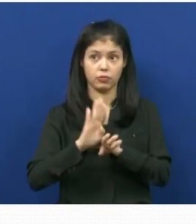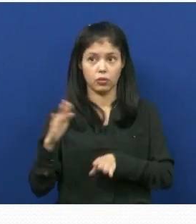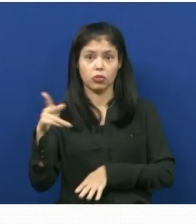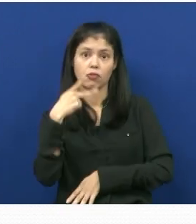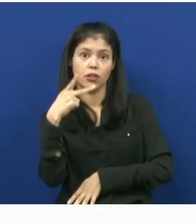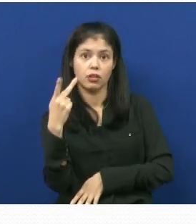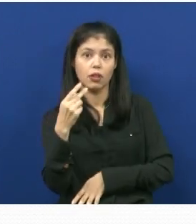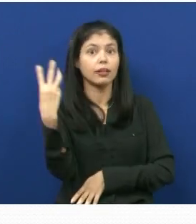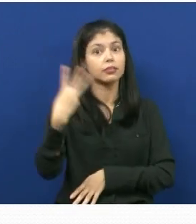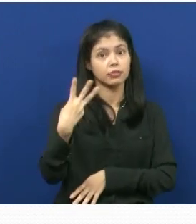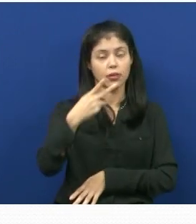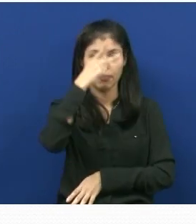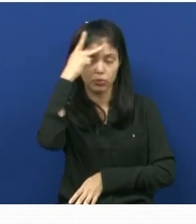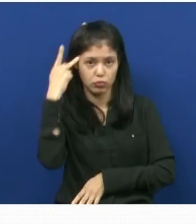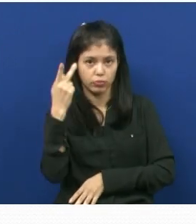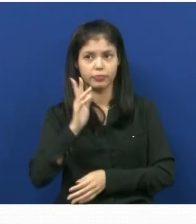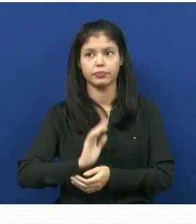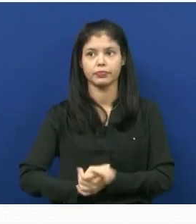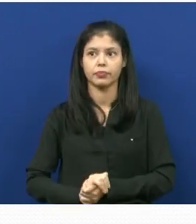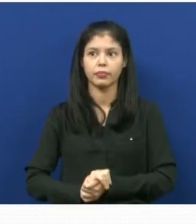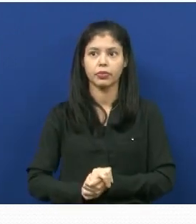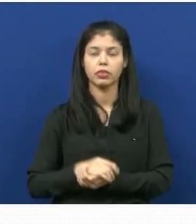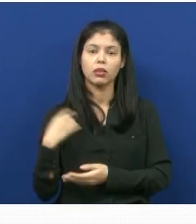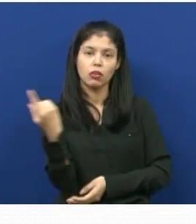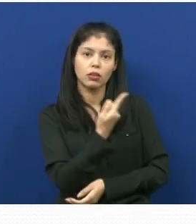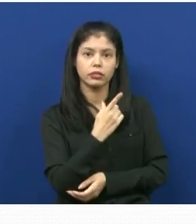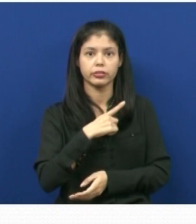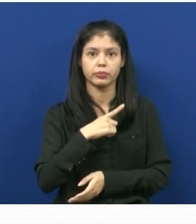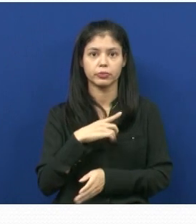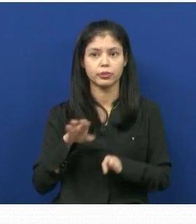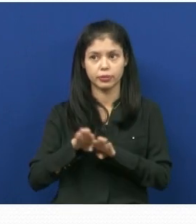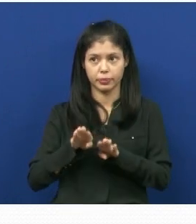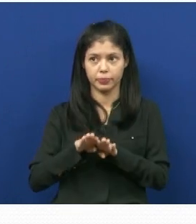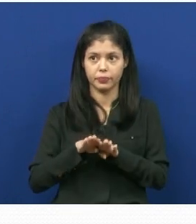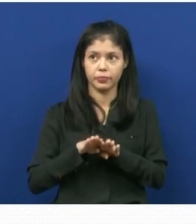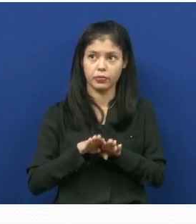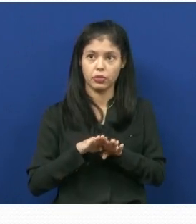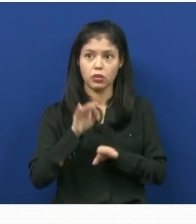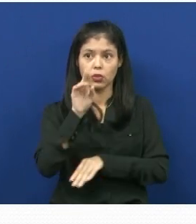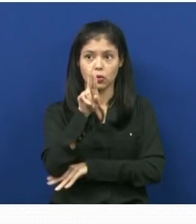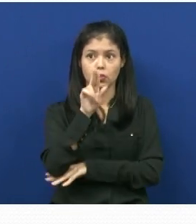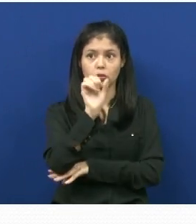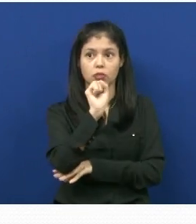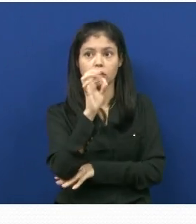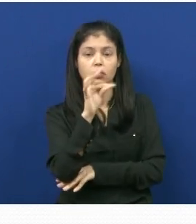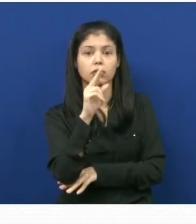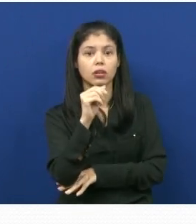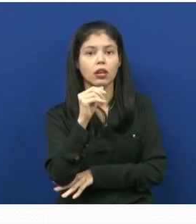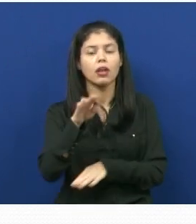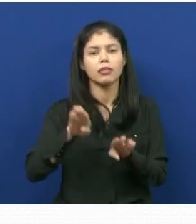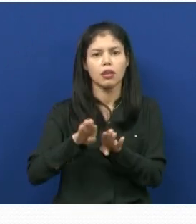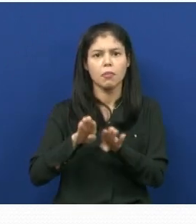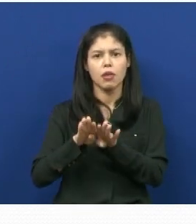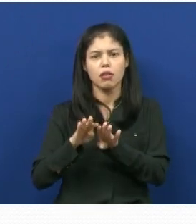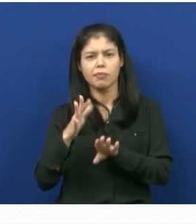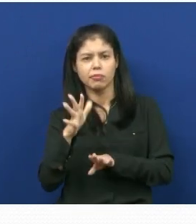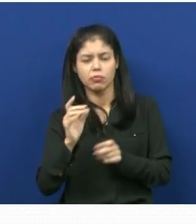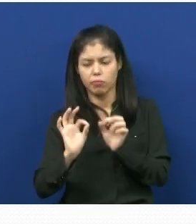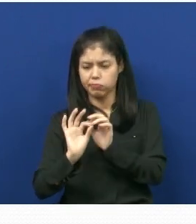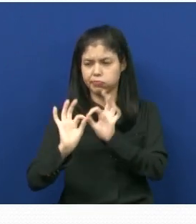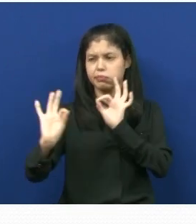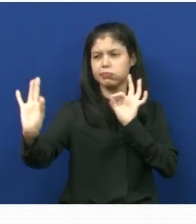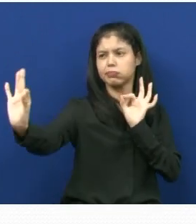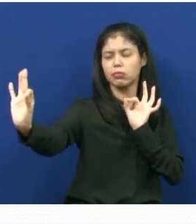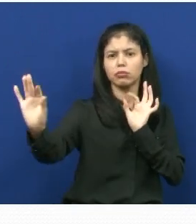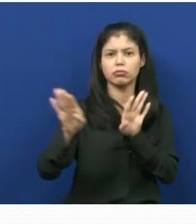estou falando com uma terceira pessoa. Aqui nós temos também os te, que é um caso também de distanciamento, mas de uma